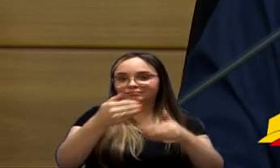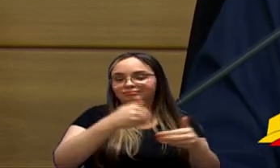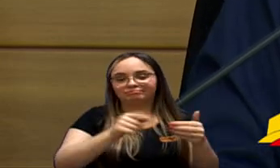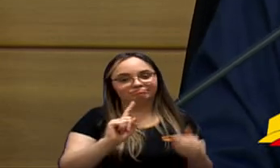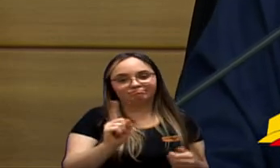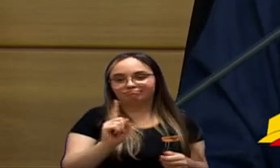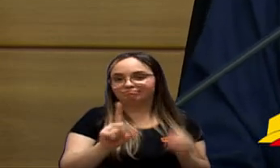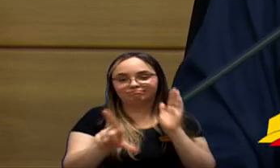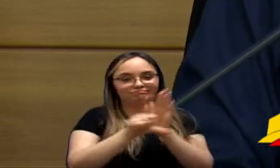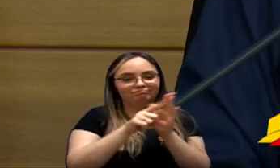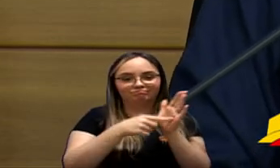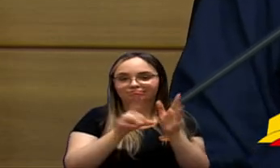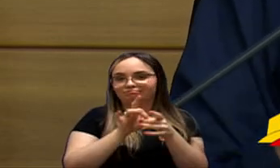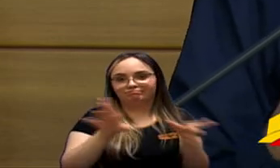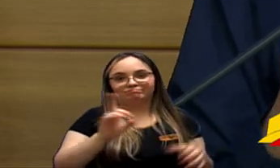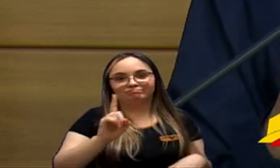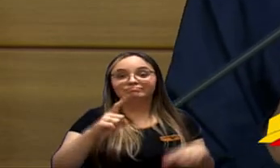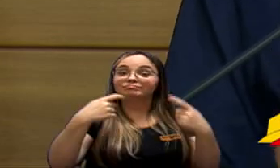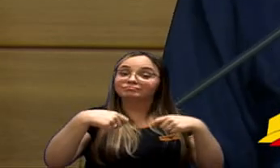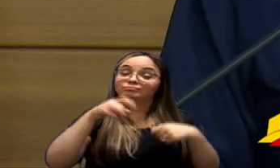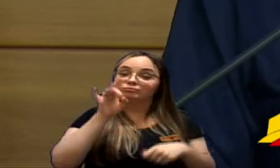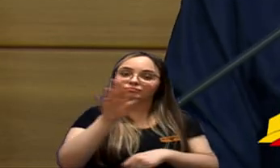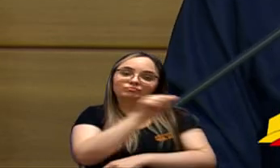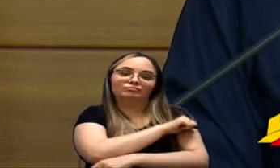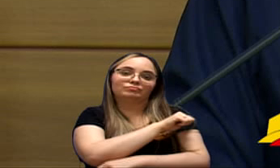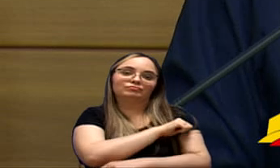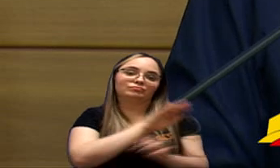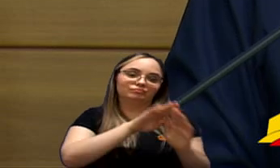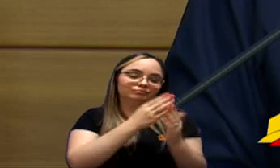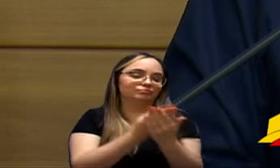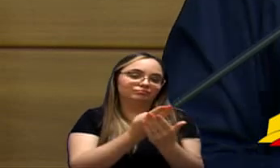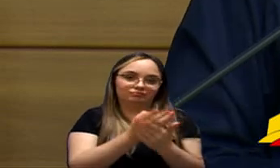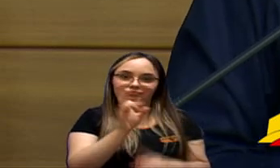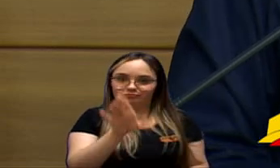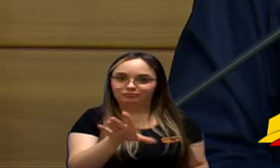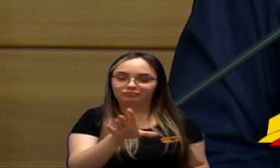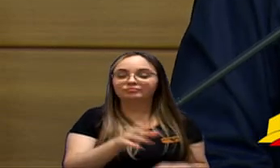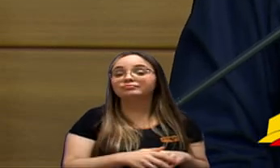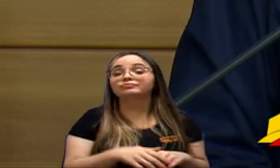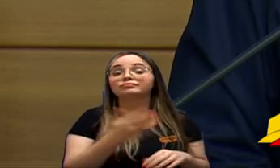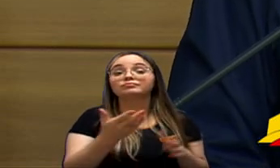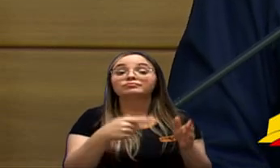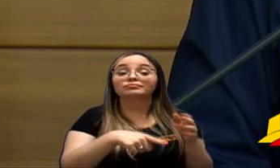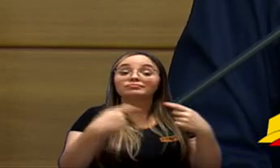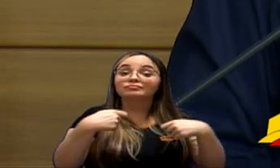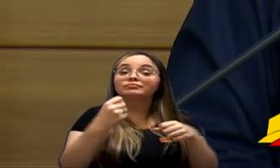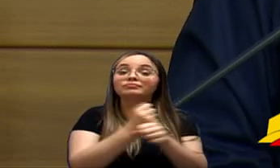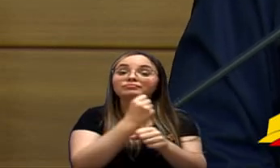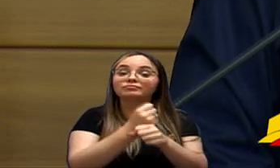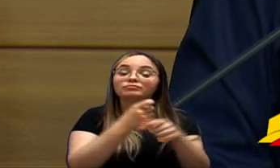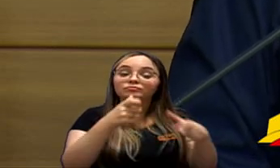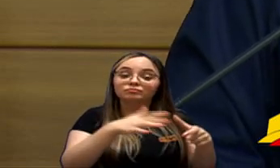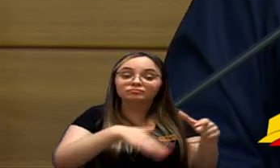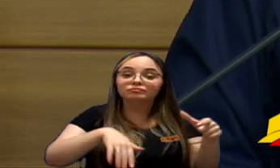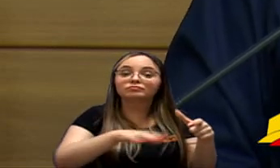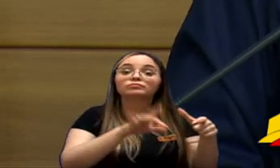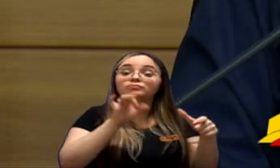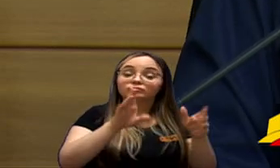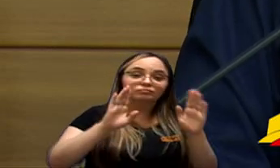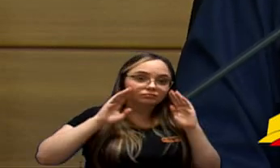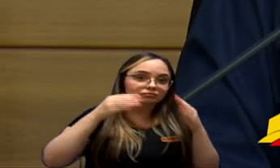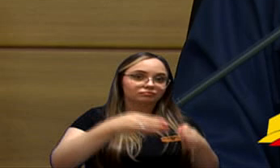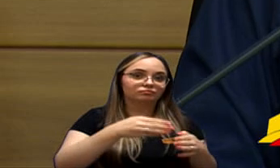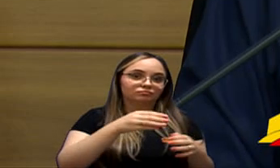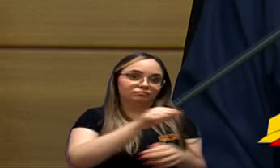dos 25%, Fundeb, entre outros. Então, ali você precisa de um projeto que esteja voltado para os alunos e